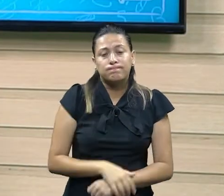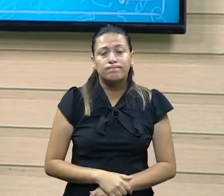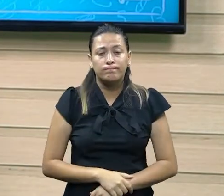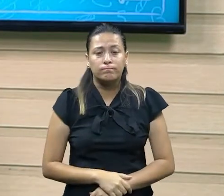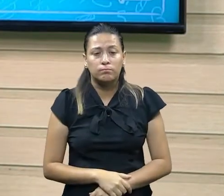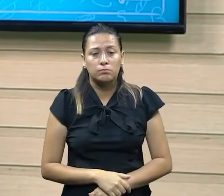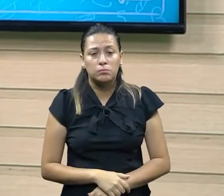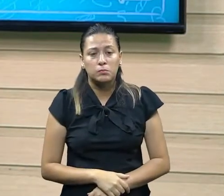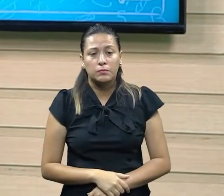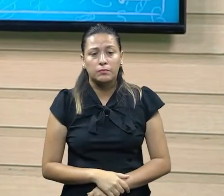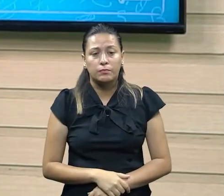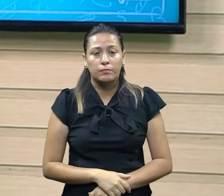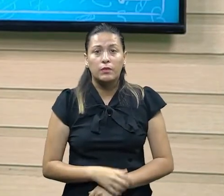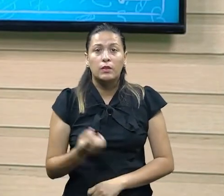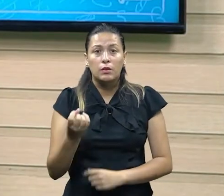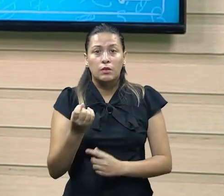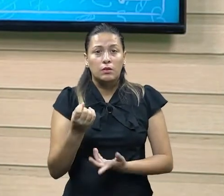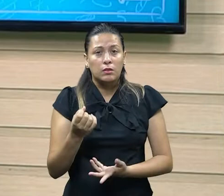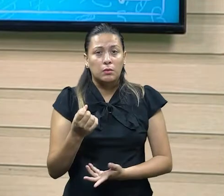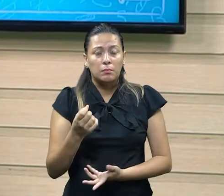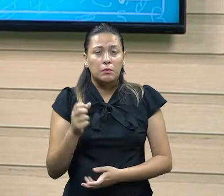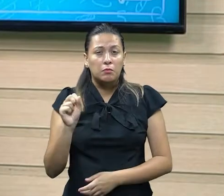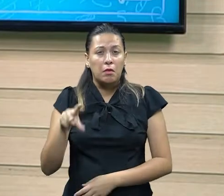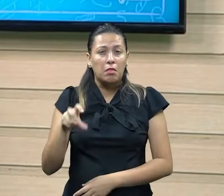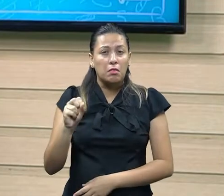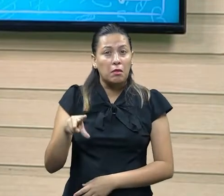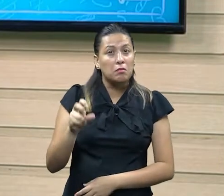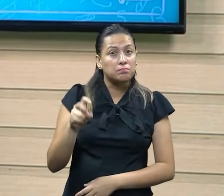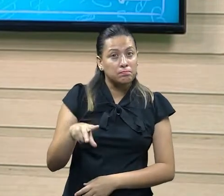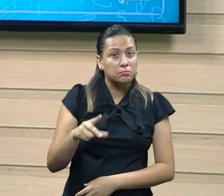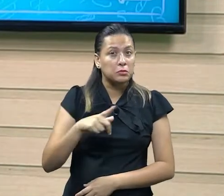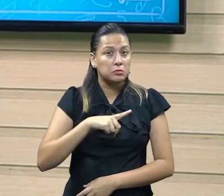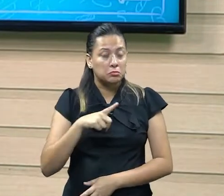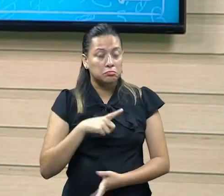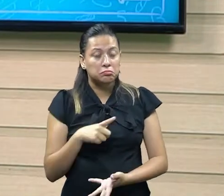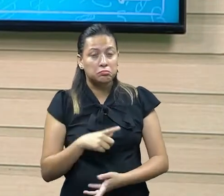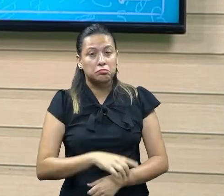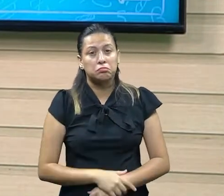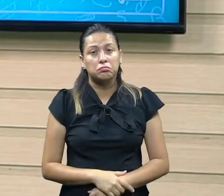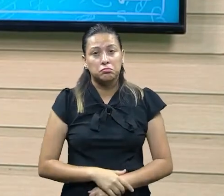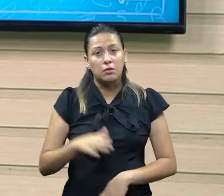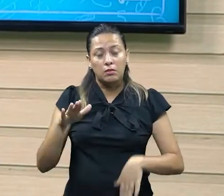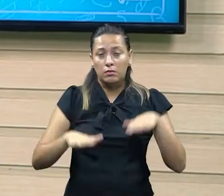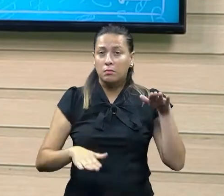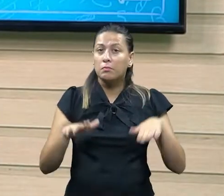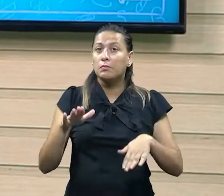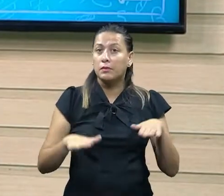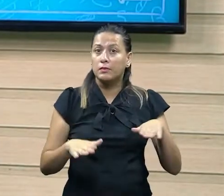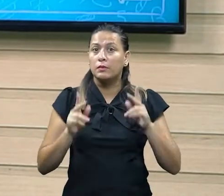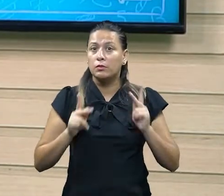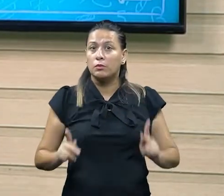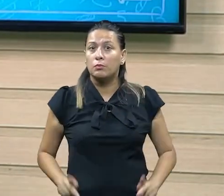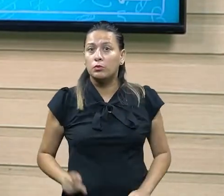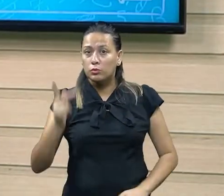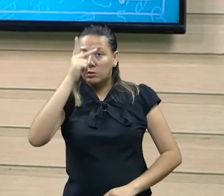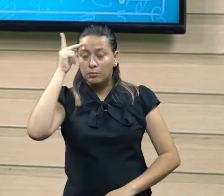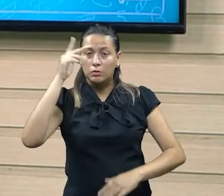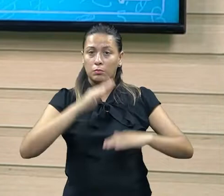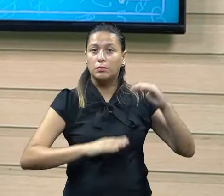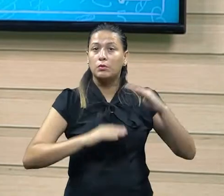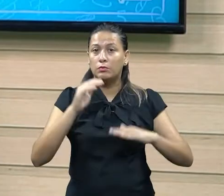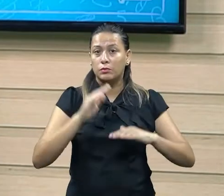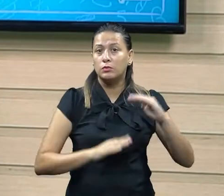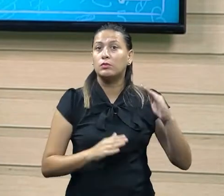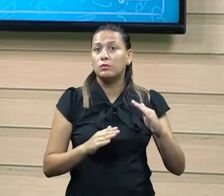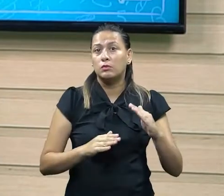que possuem uma certa quantidade de veneno, que dependendo da reação do trabalhador, pode até ser fatal, dependendo de se ele